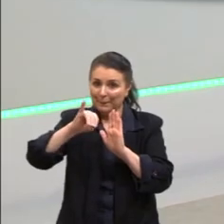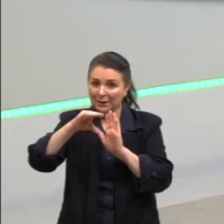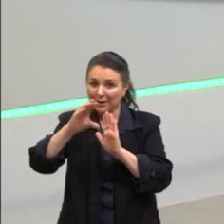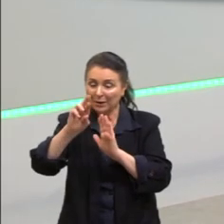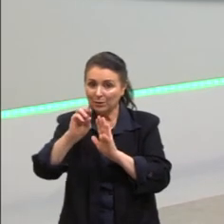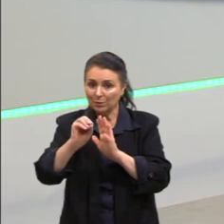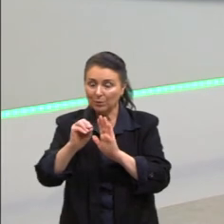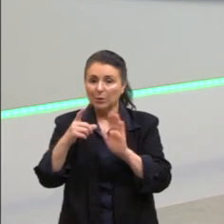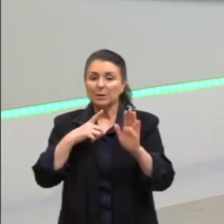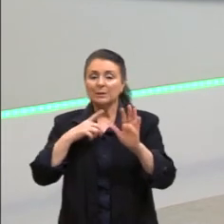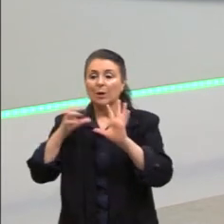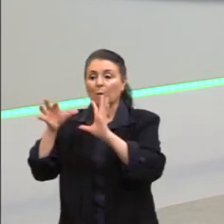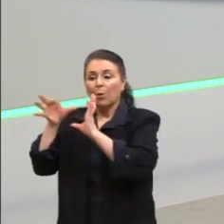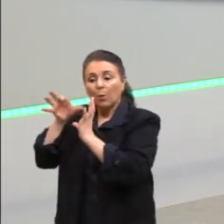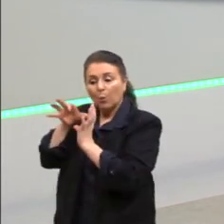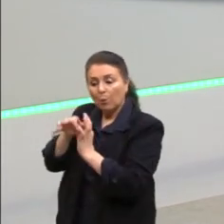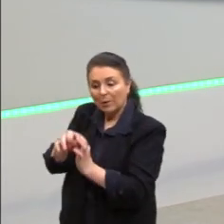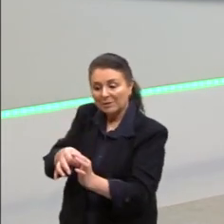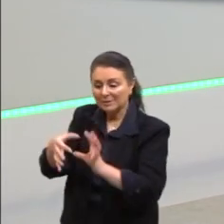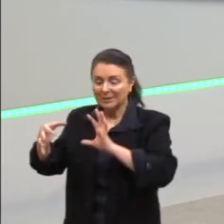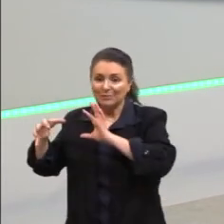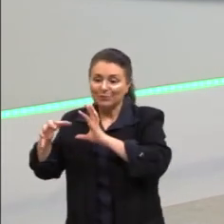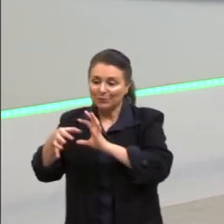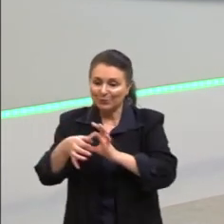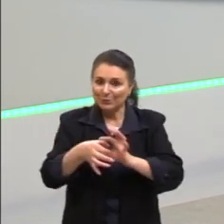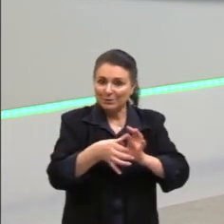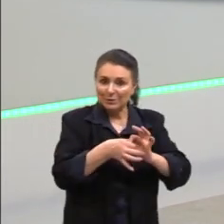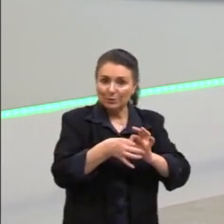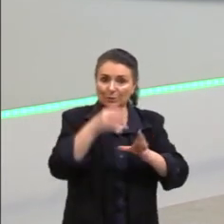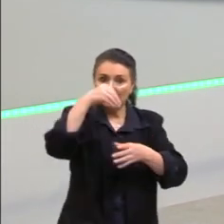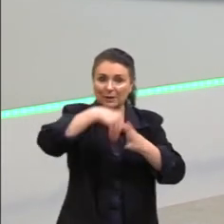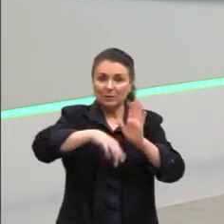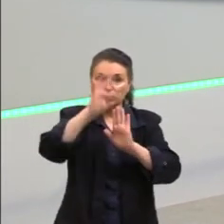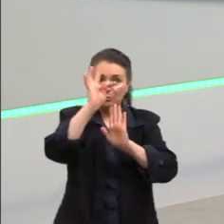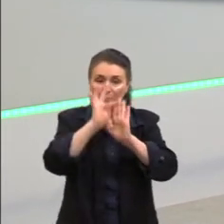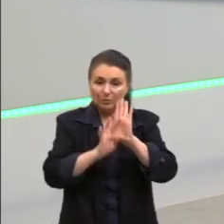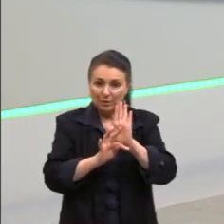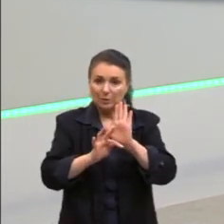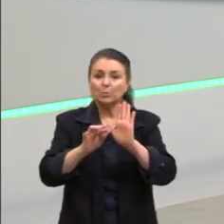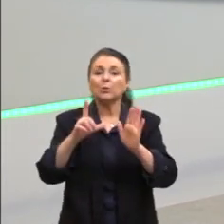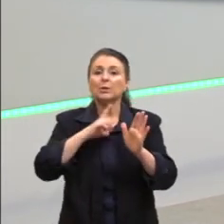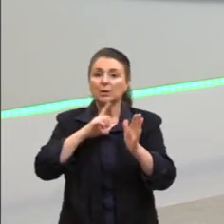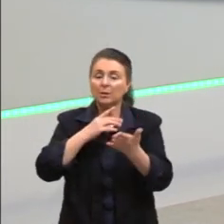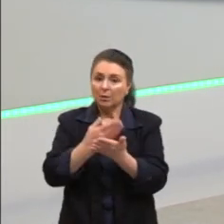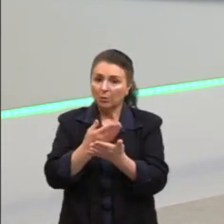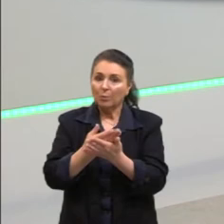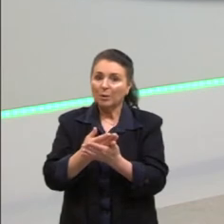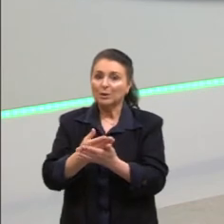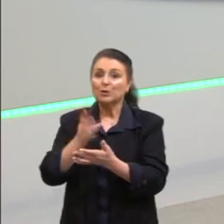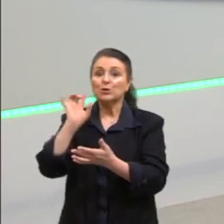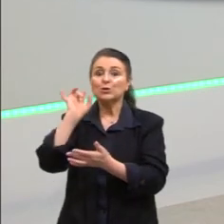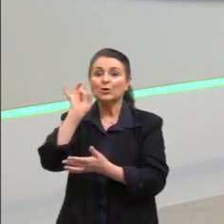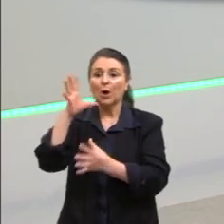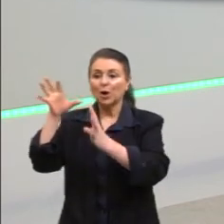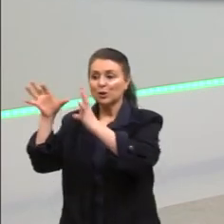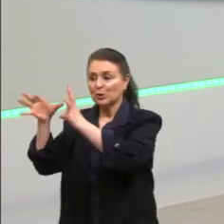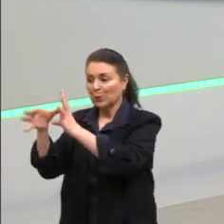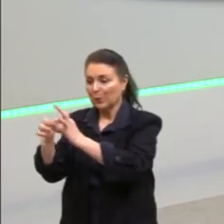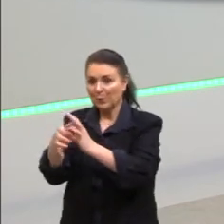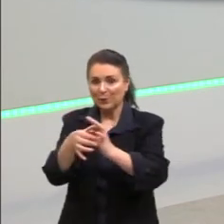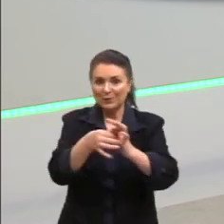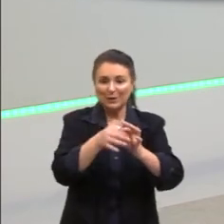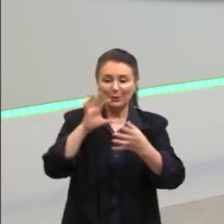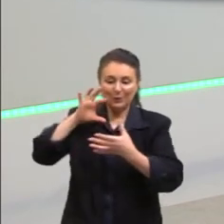elementos coesivos, de coesão e coerência. E a gente também tem uma aula só sobre coesão e coerência, tá?